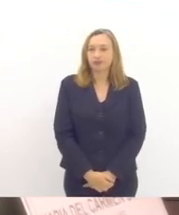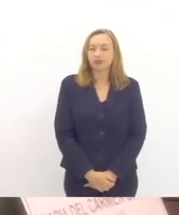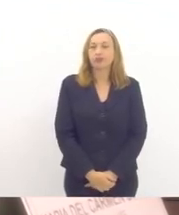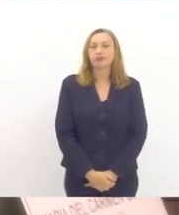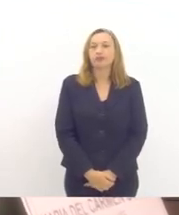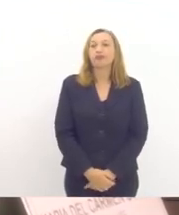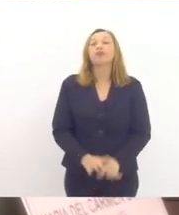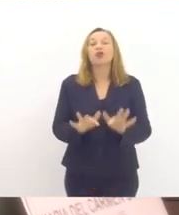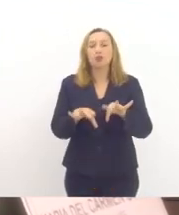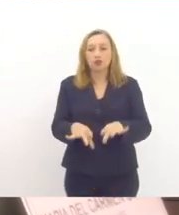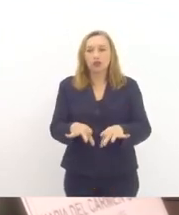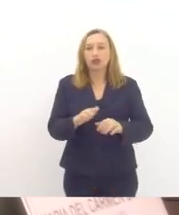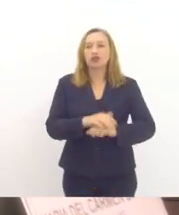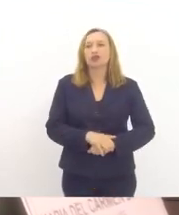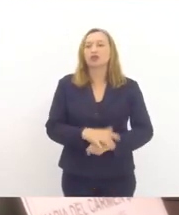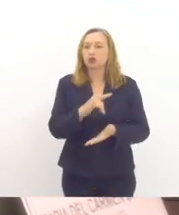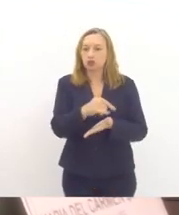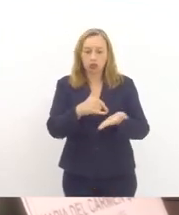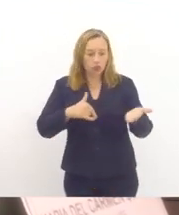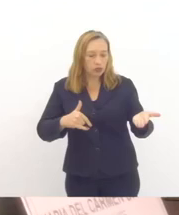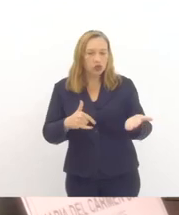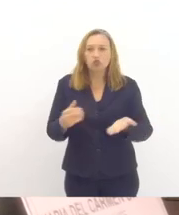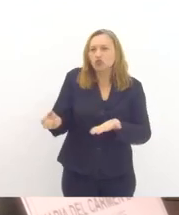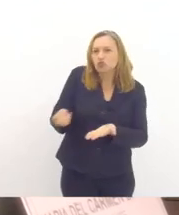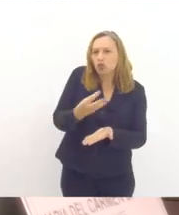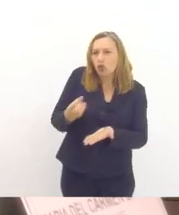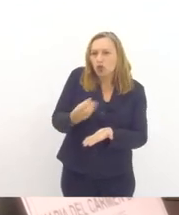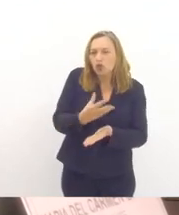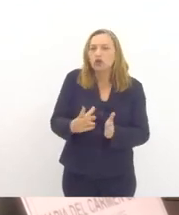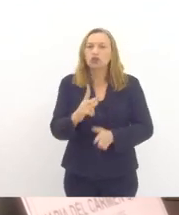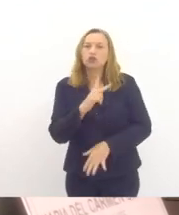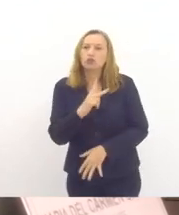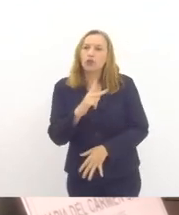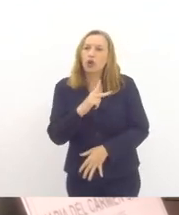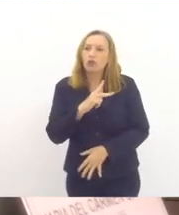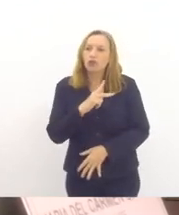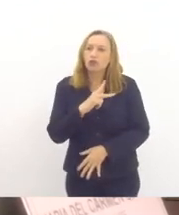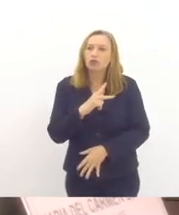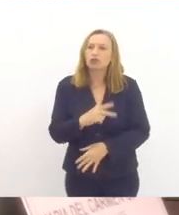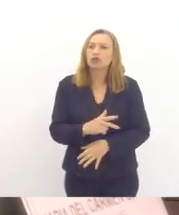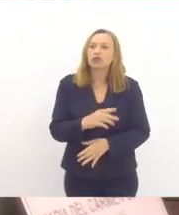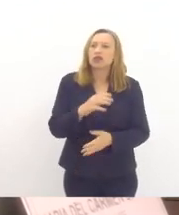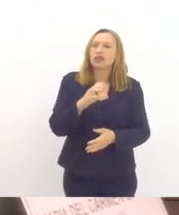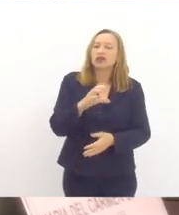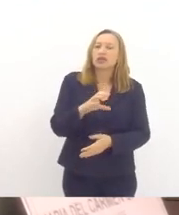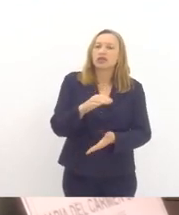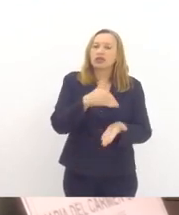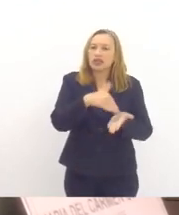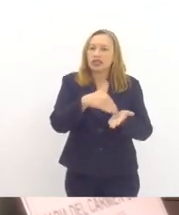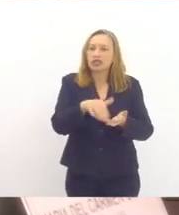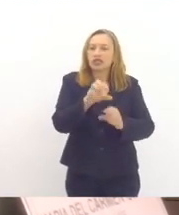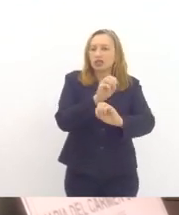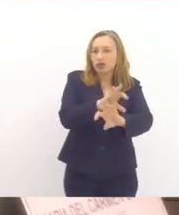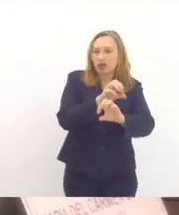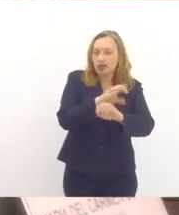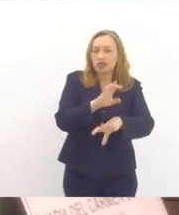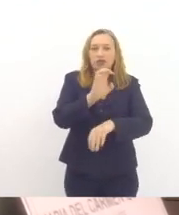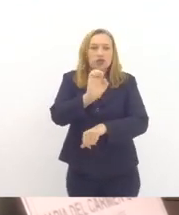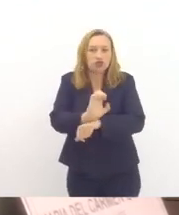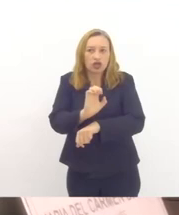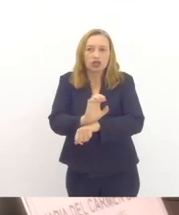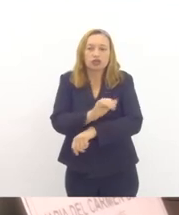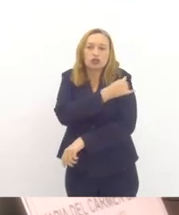Bom, por fim, eu trago documentos recentes do próprio, da própria SEDUC e do próprio Estado do Rio de